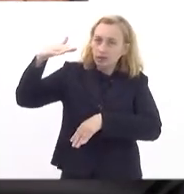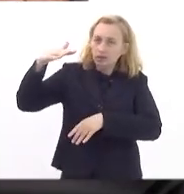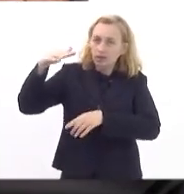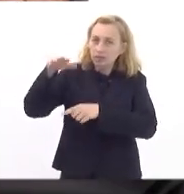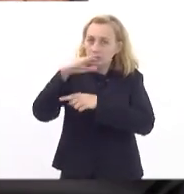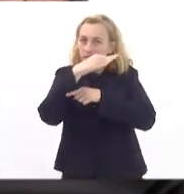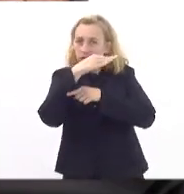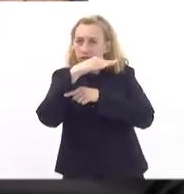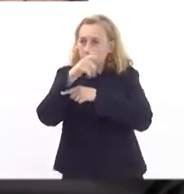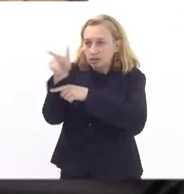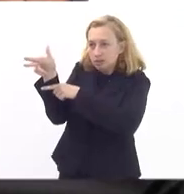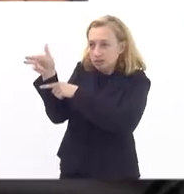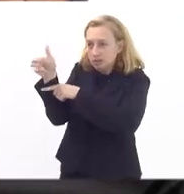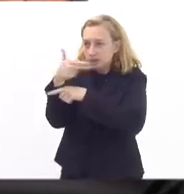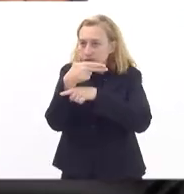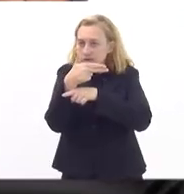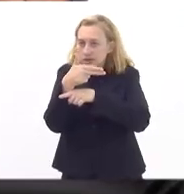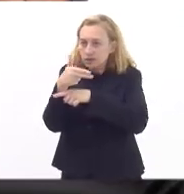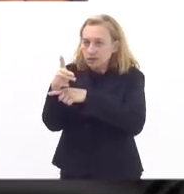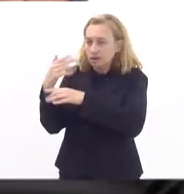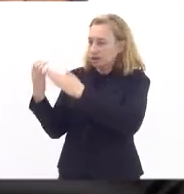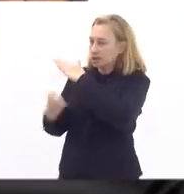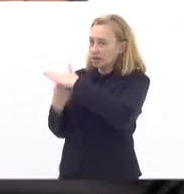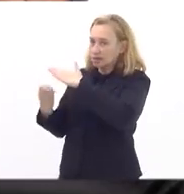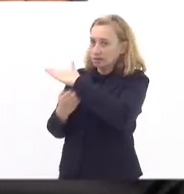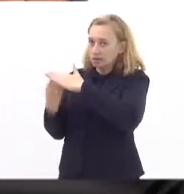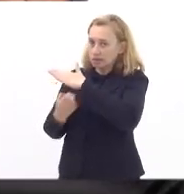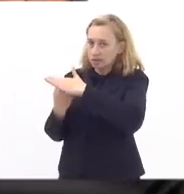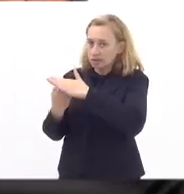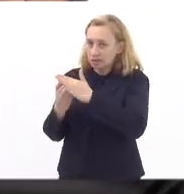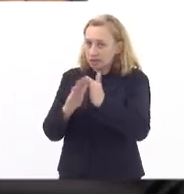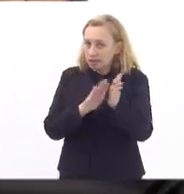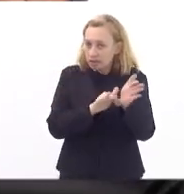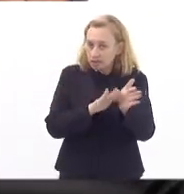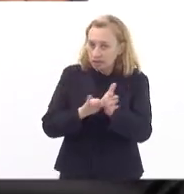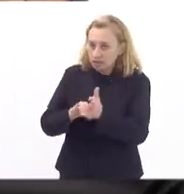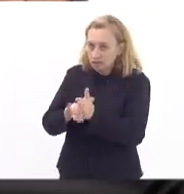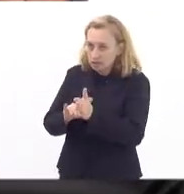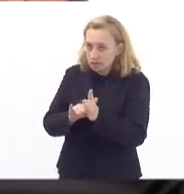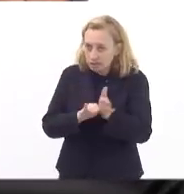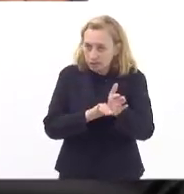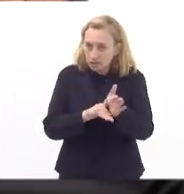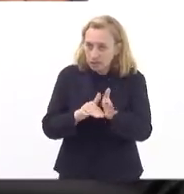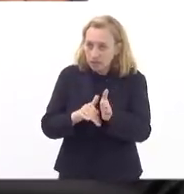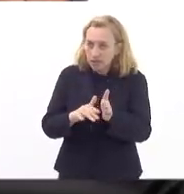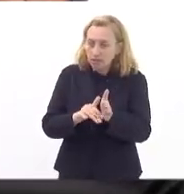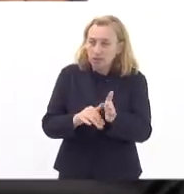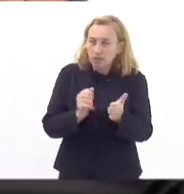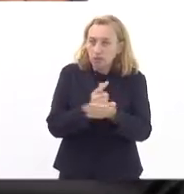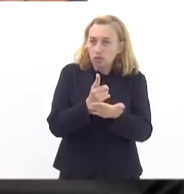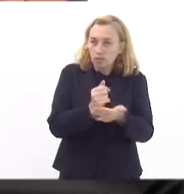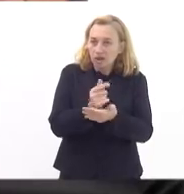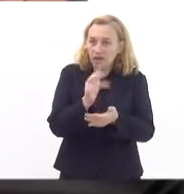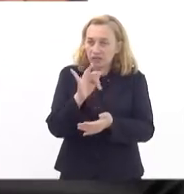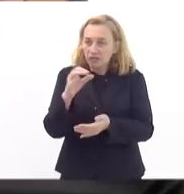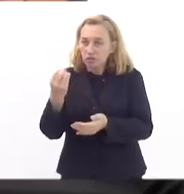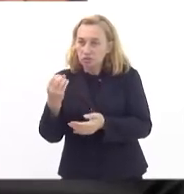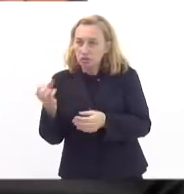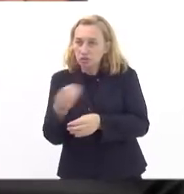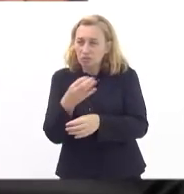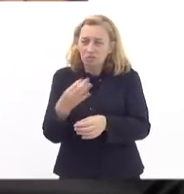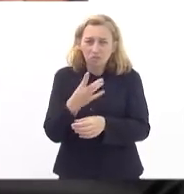carregar para lá a SuperVia gastando dinheiro para submergir a fiação perfeito correto mas não me parece